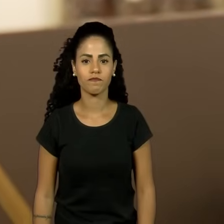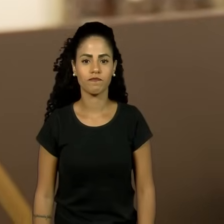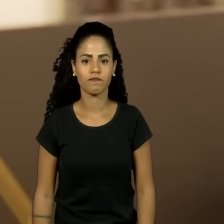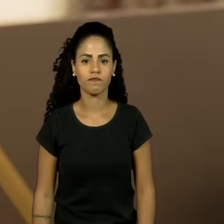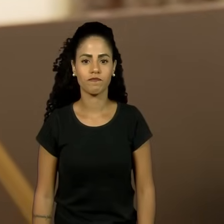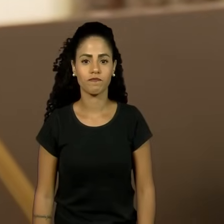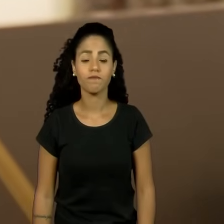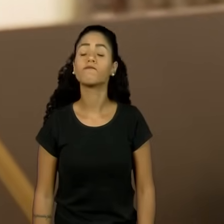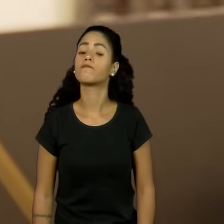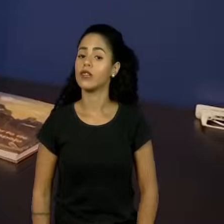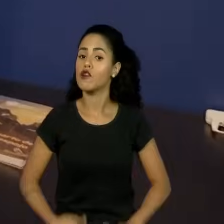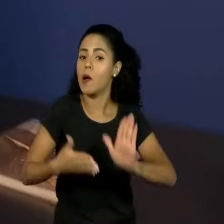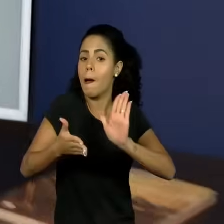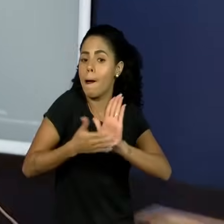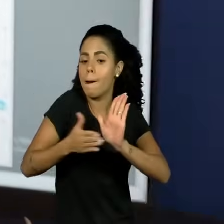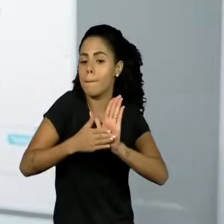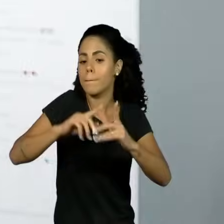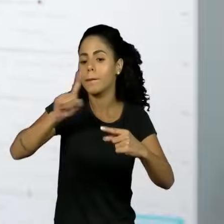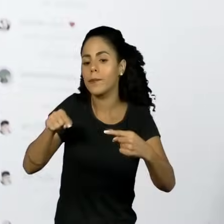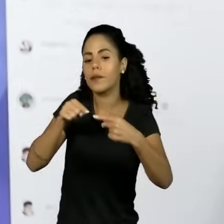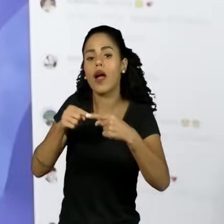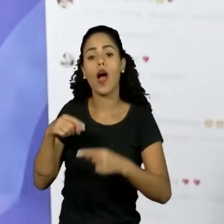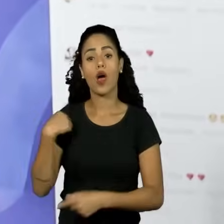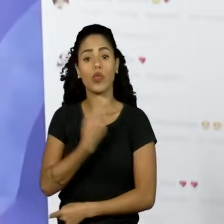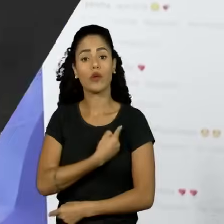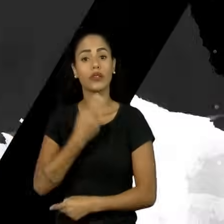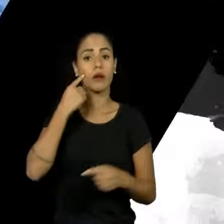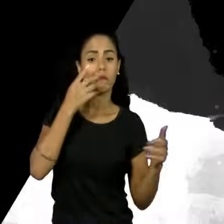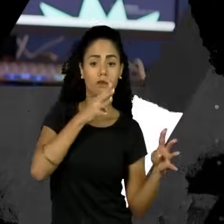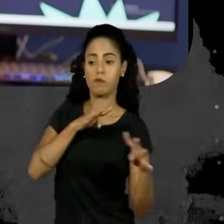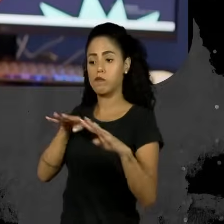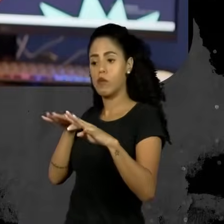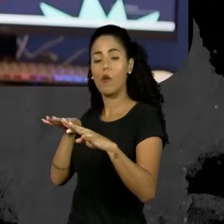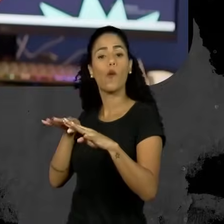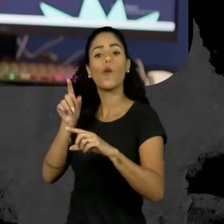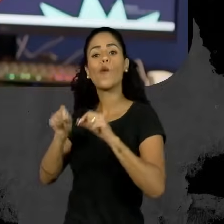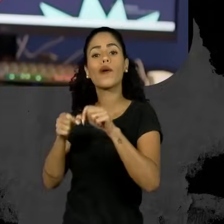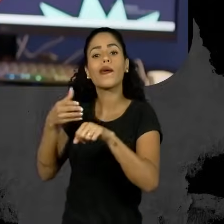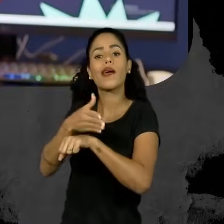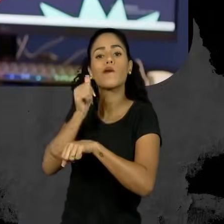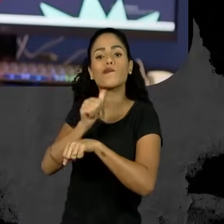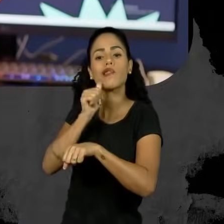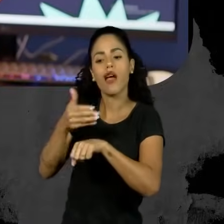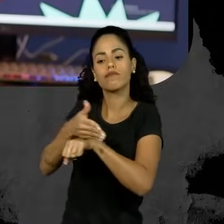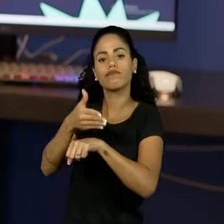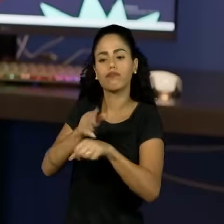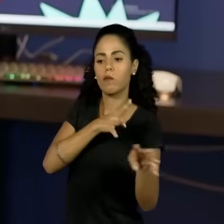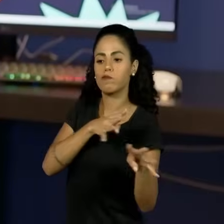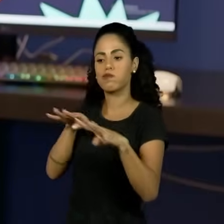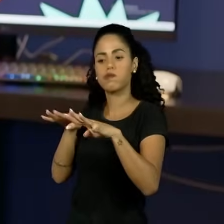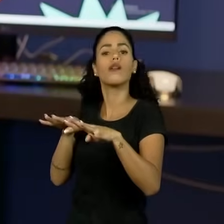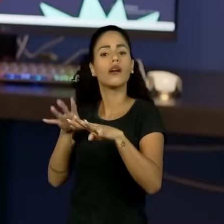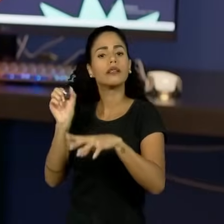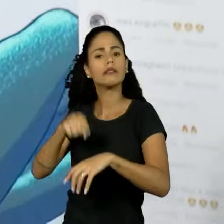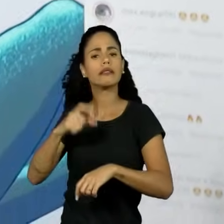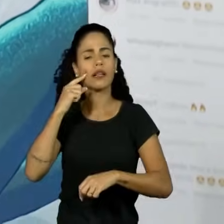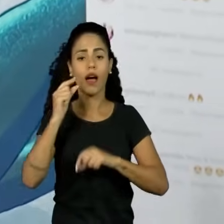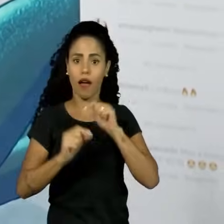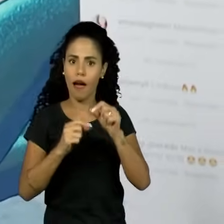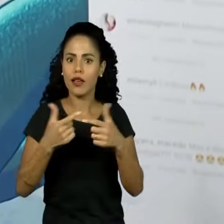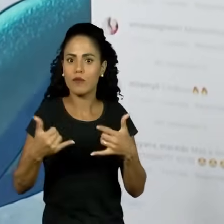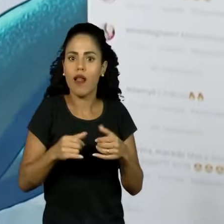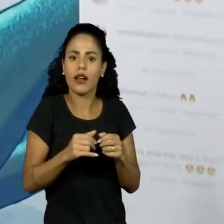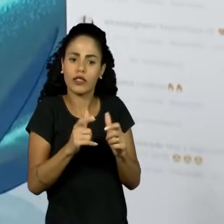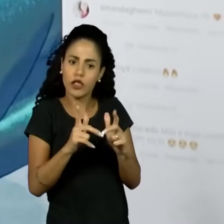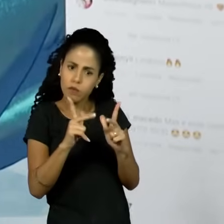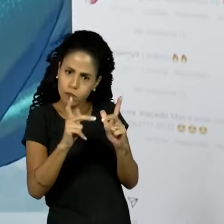A proposta é a gente visibilizar a participação de mulheres, tanto as que jogam